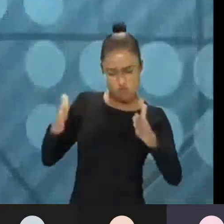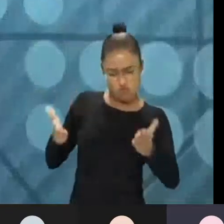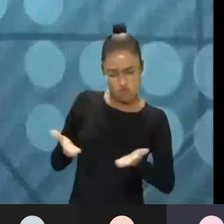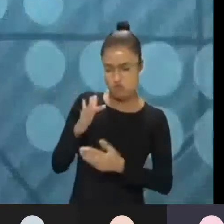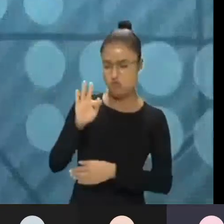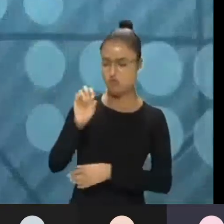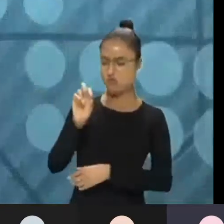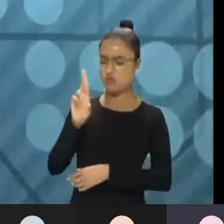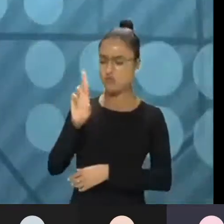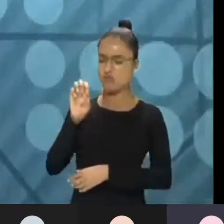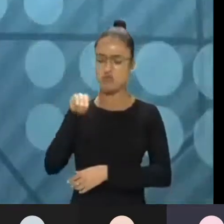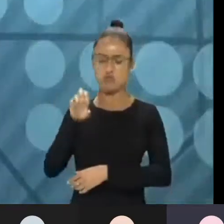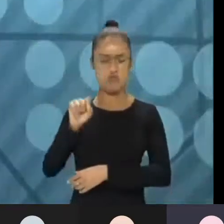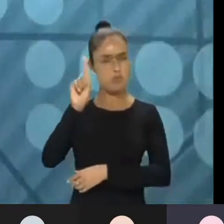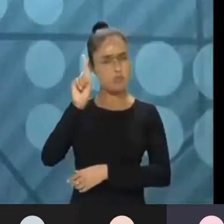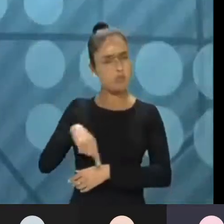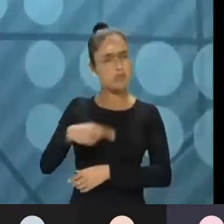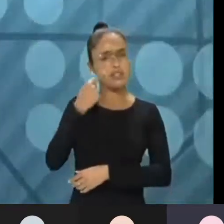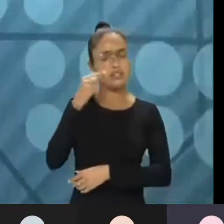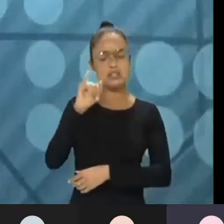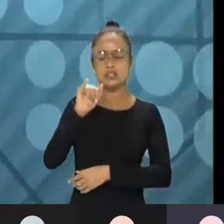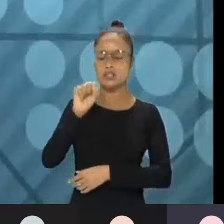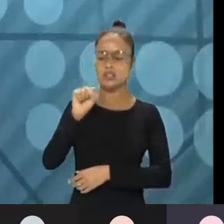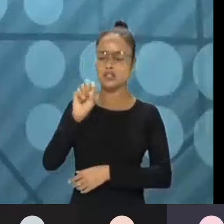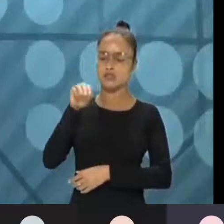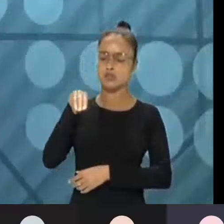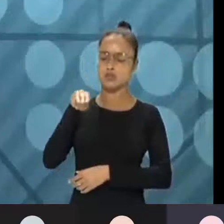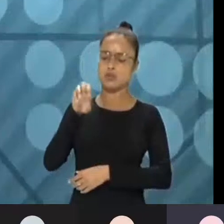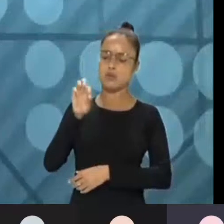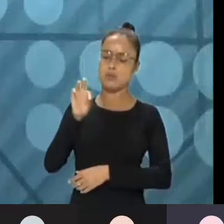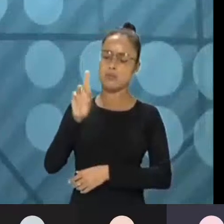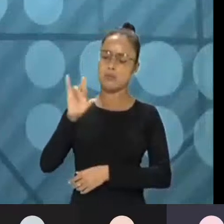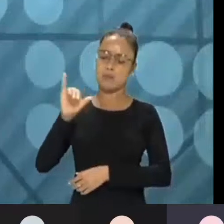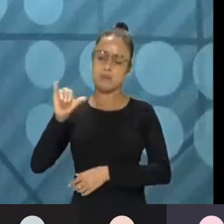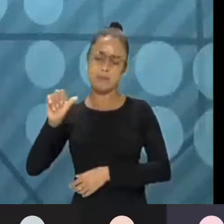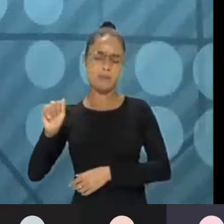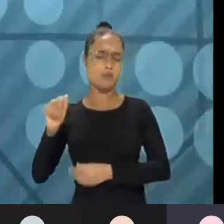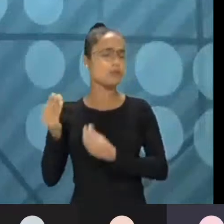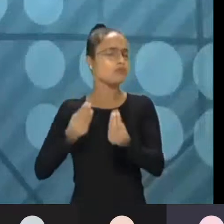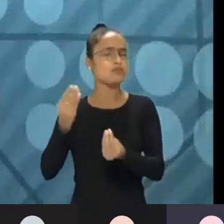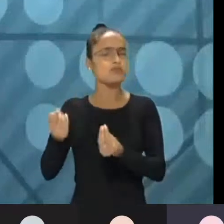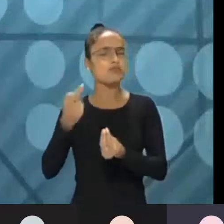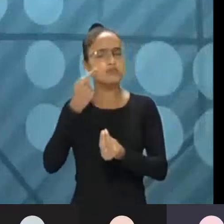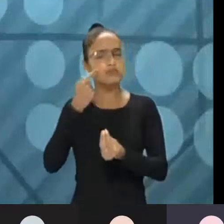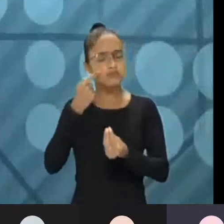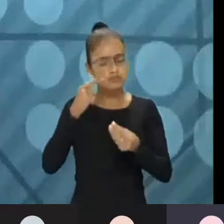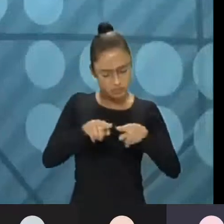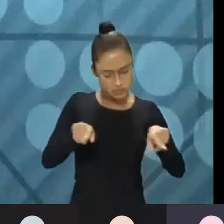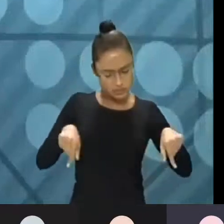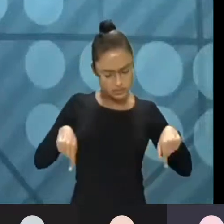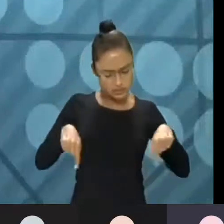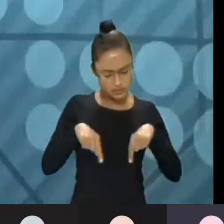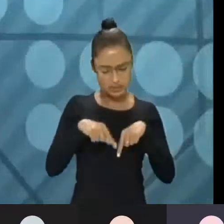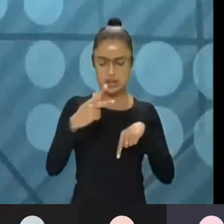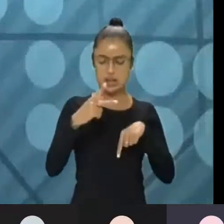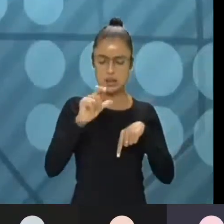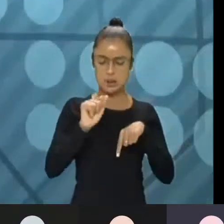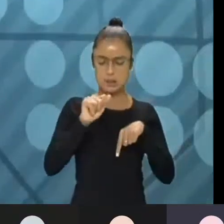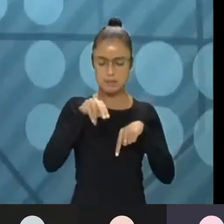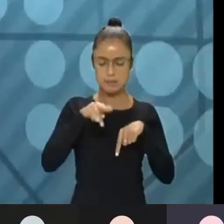fazer a planificação e a isometria. E para fazer a planificação, nós vamos utilizar também um